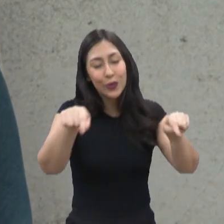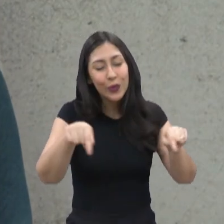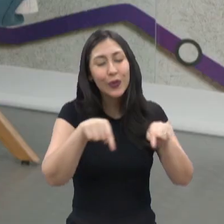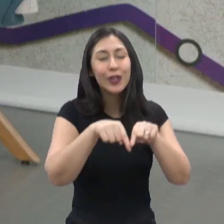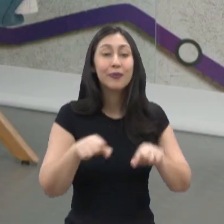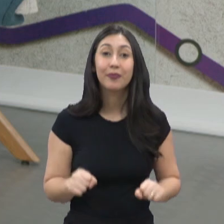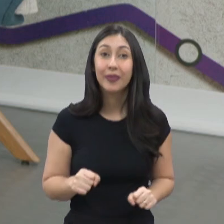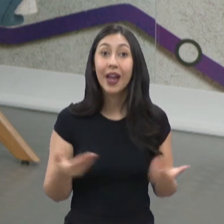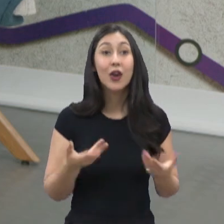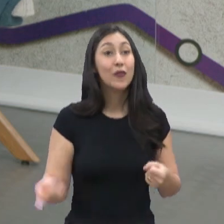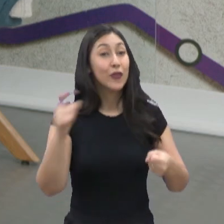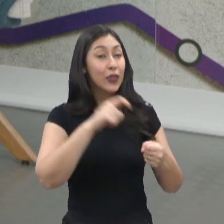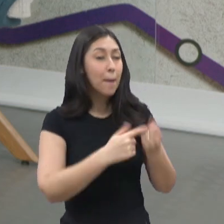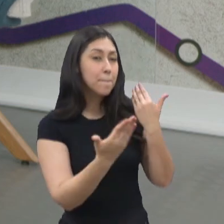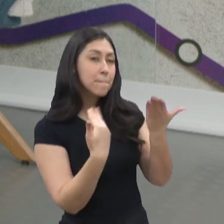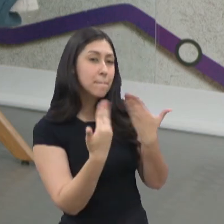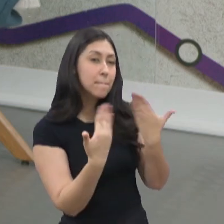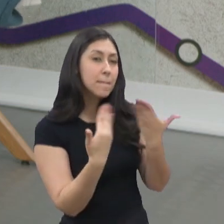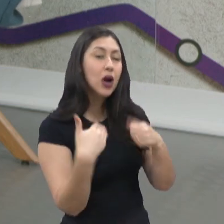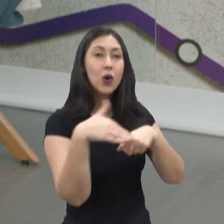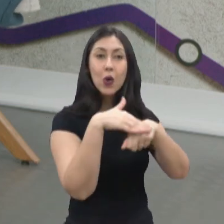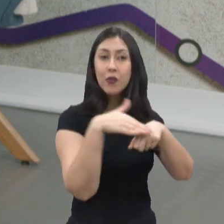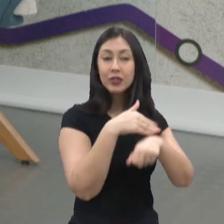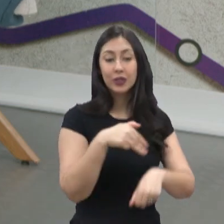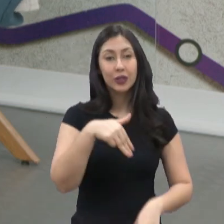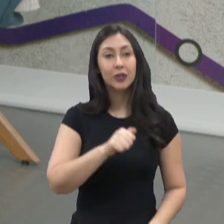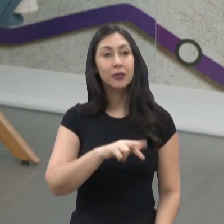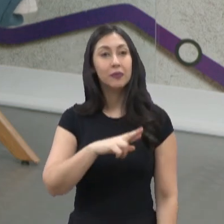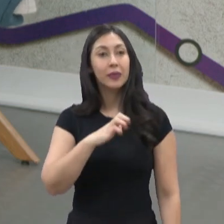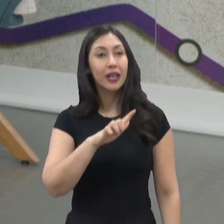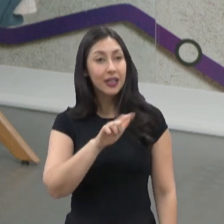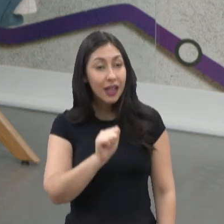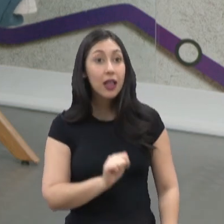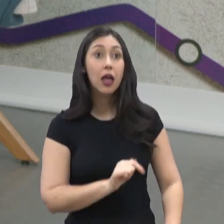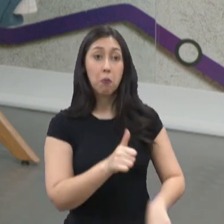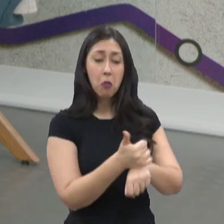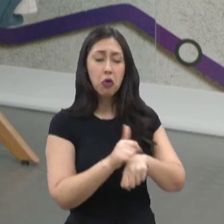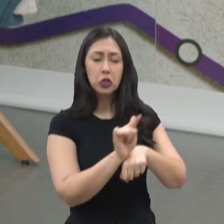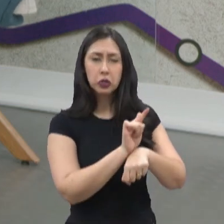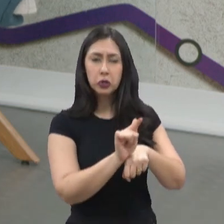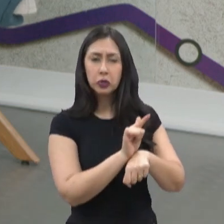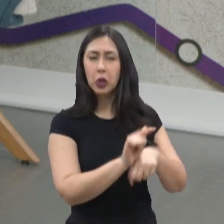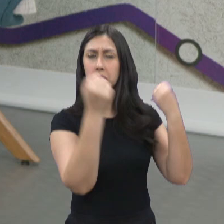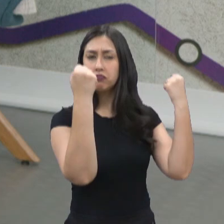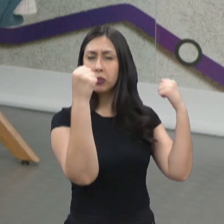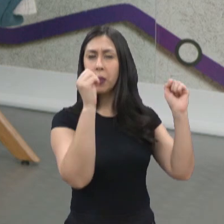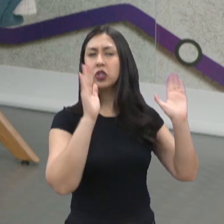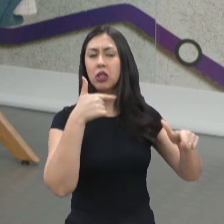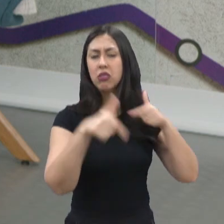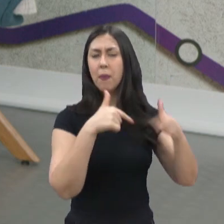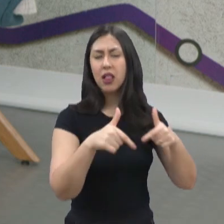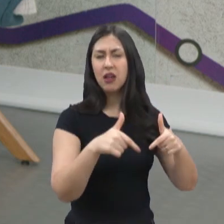gente volta aqui no estúdio nesse último bloco, conversando aqui com a Marcela, que é gestora técnica de academia, já trabalha aí no ramo há mais de 10 anos.